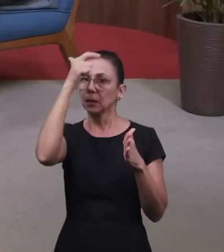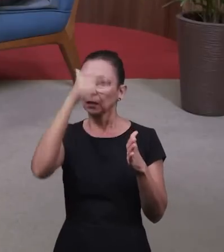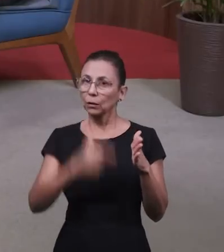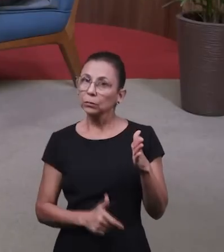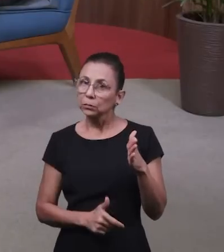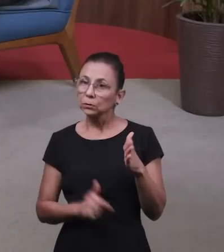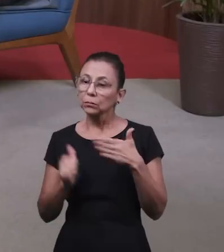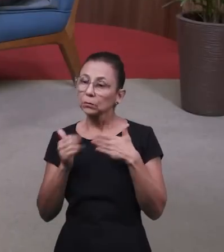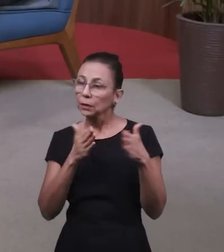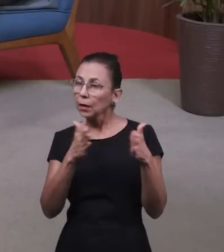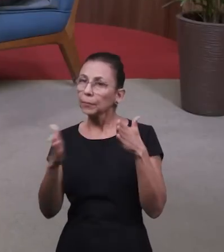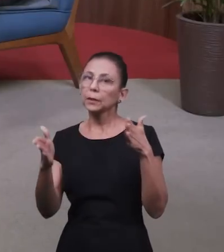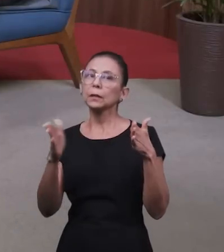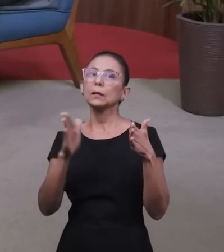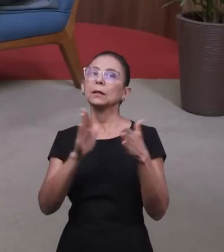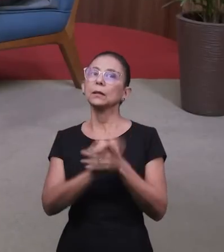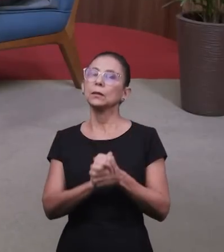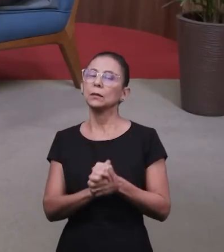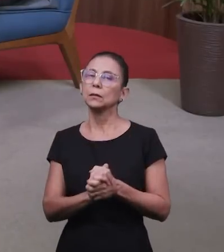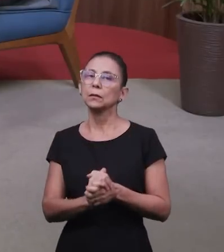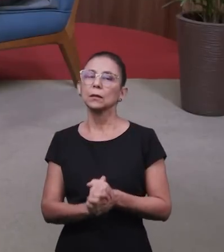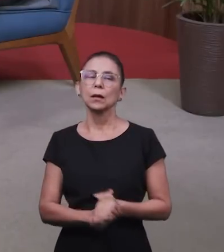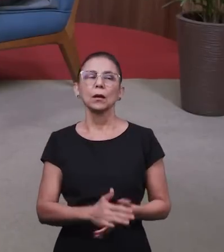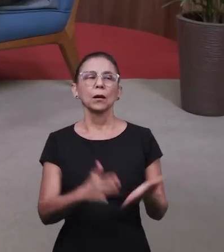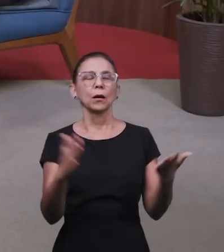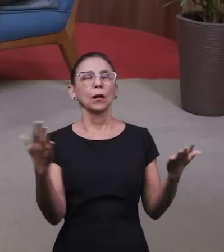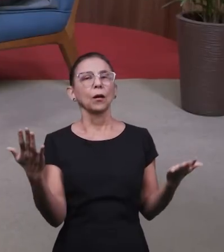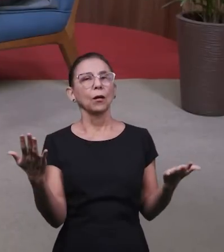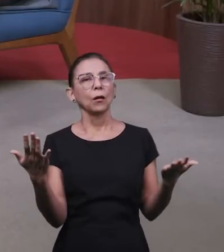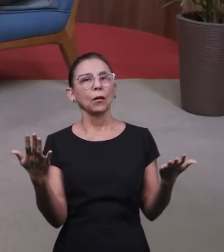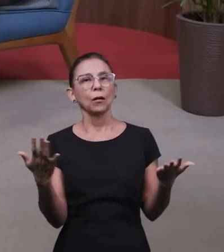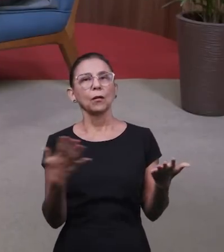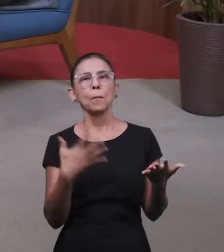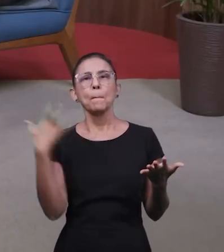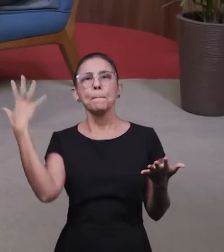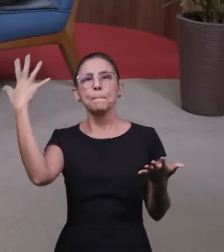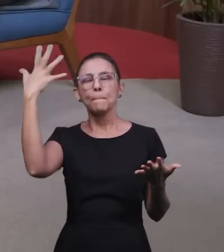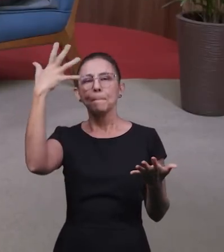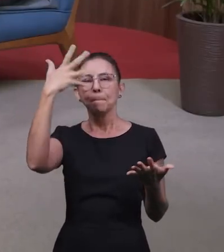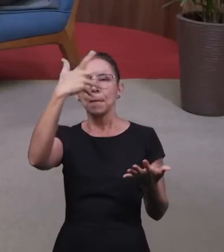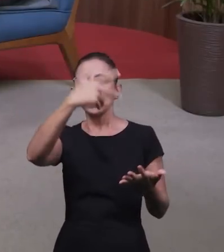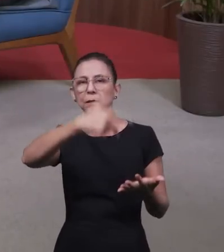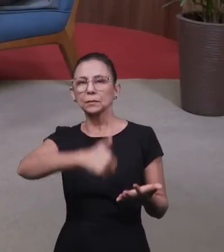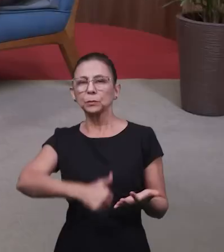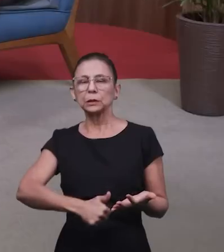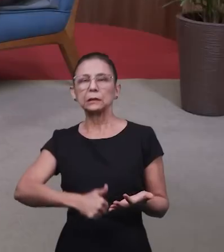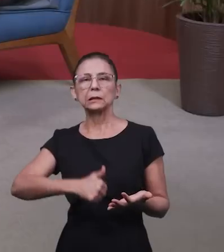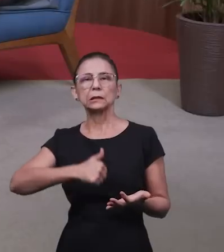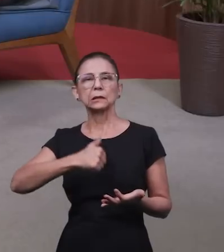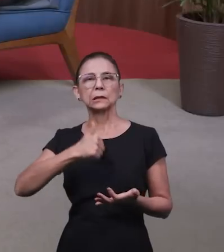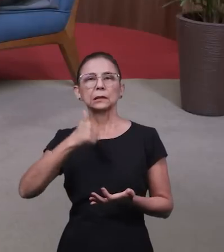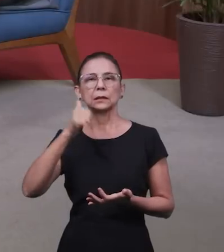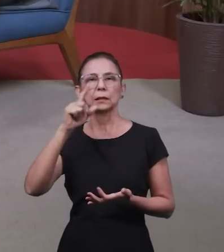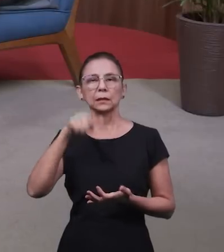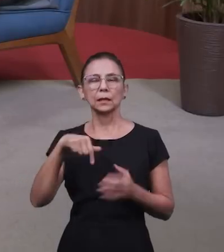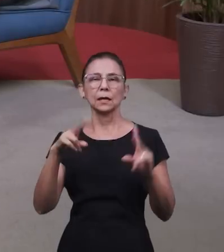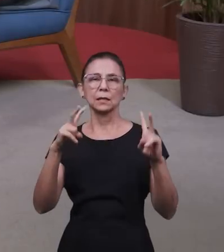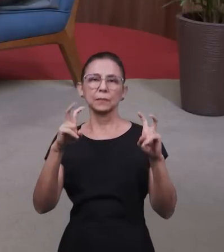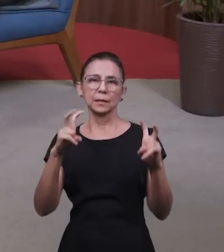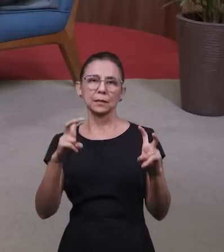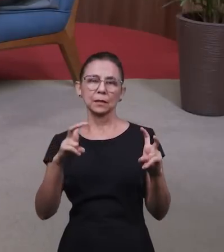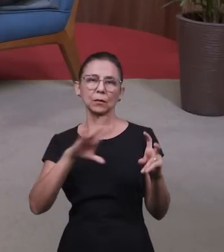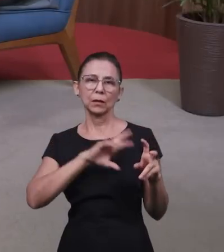caminho, ele é o caminho. Ó mais formosa, é outra expressão de amor do noivo